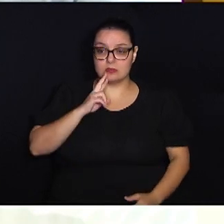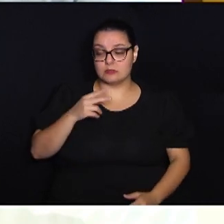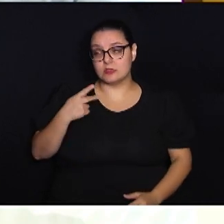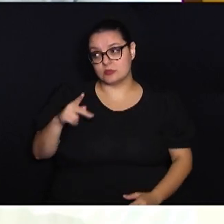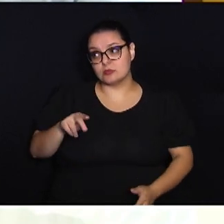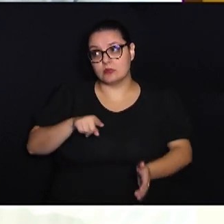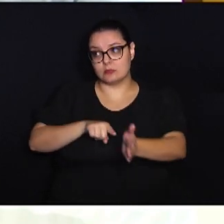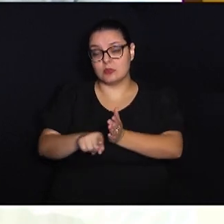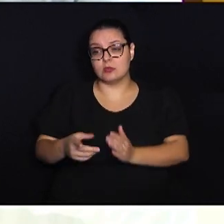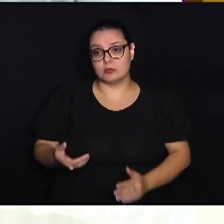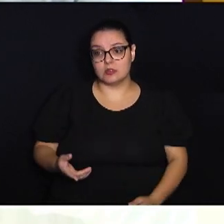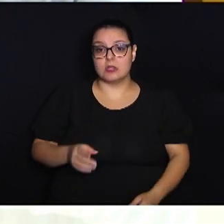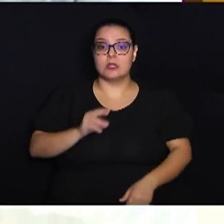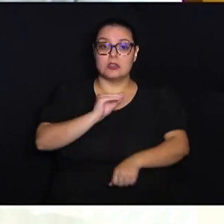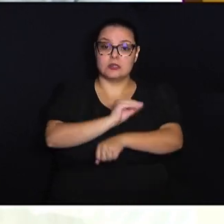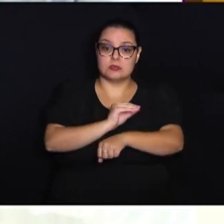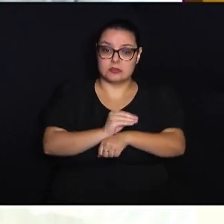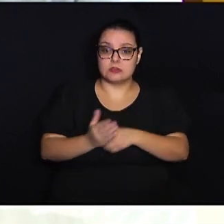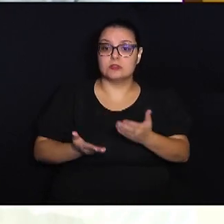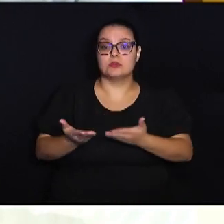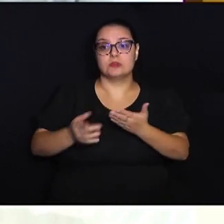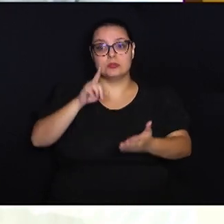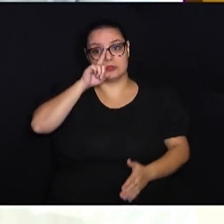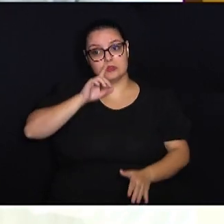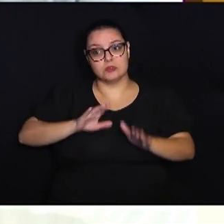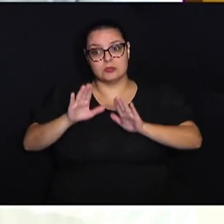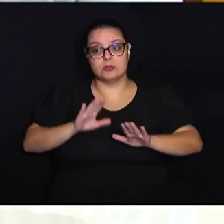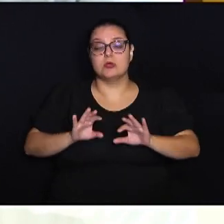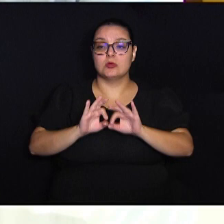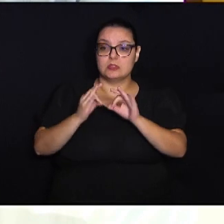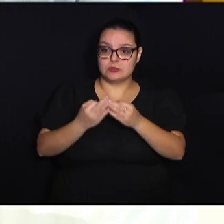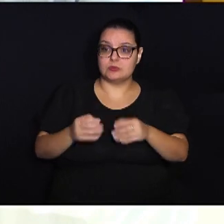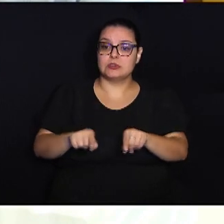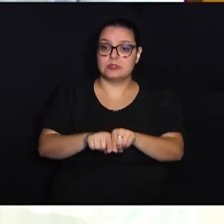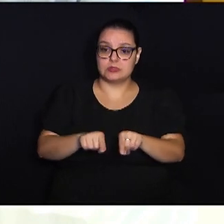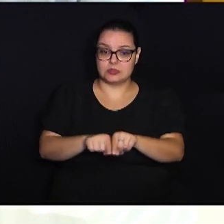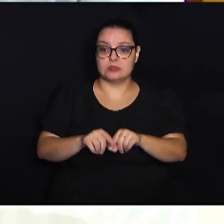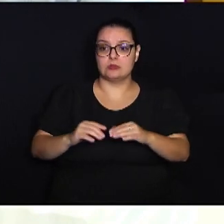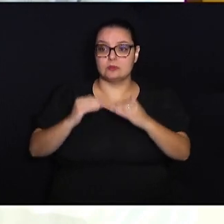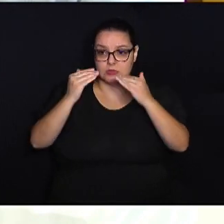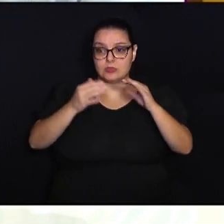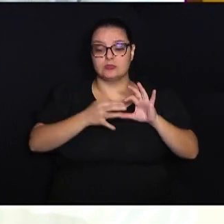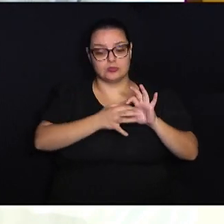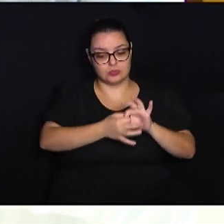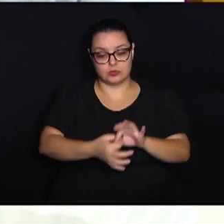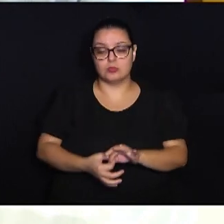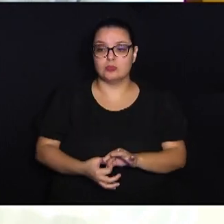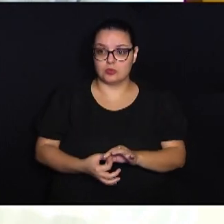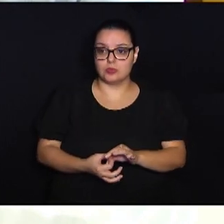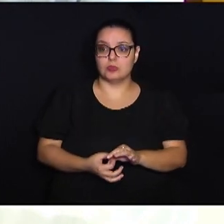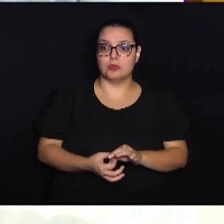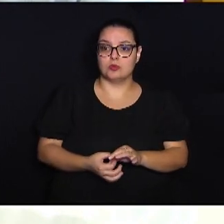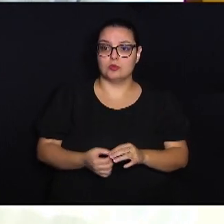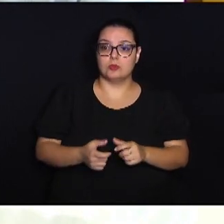dificuldade do ministro da Economia em colocar na prática as reformas que estão sendo